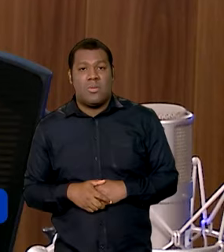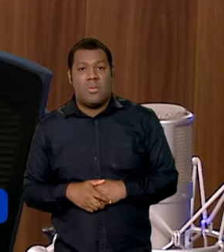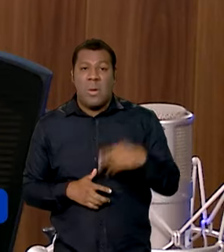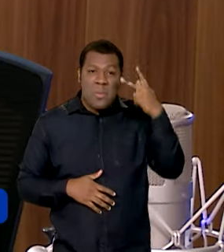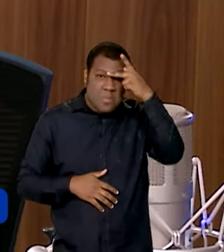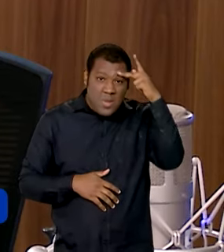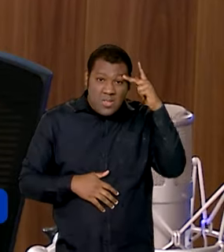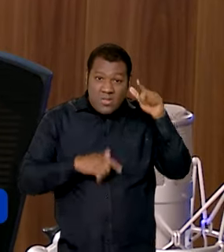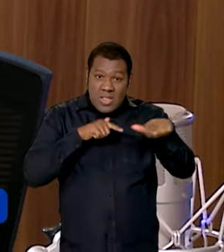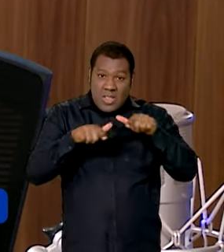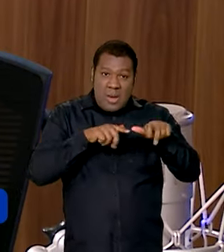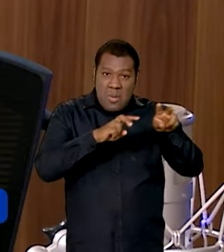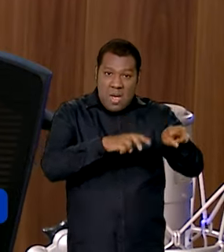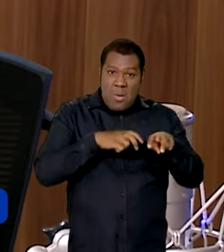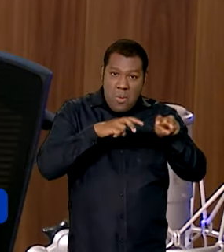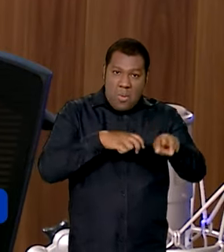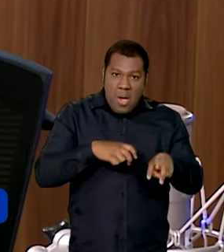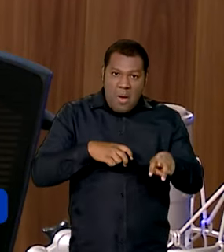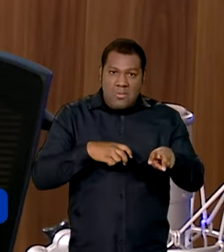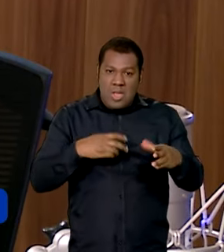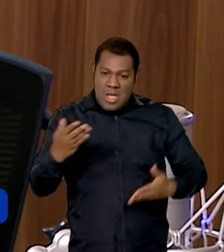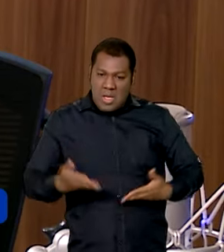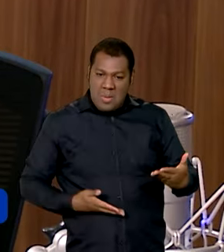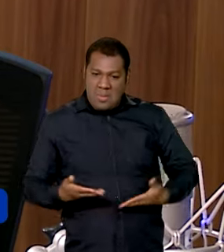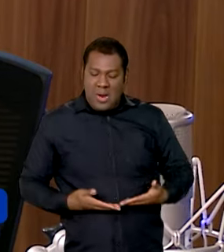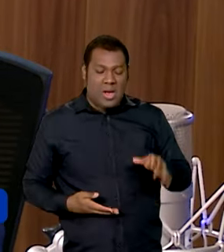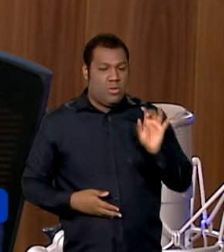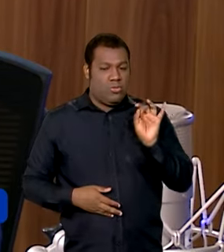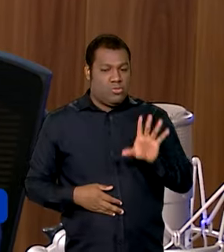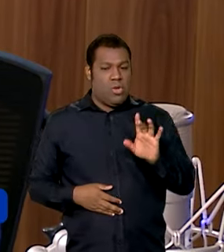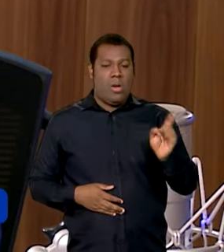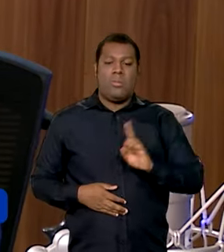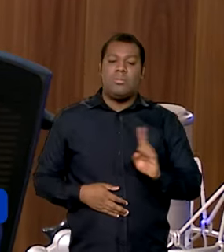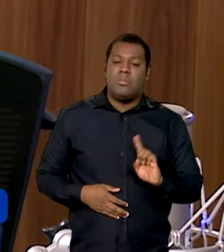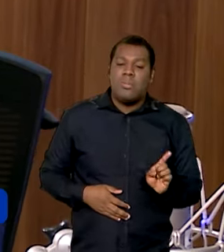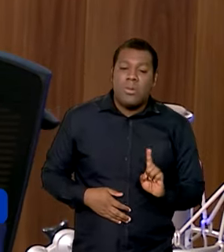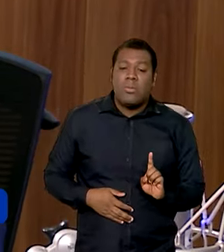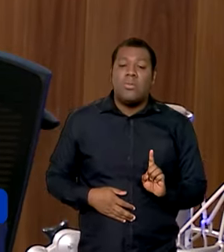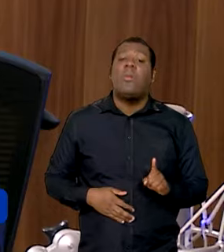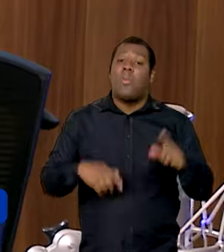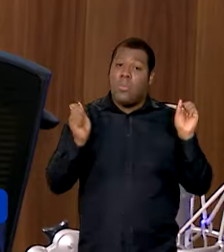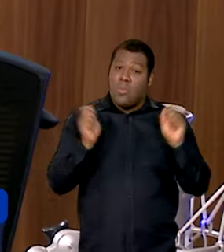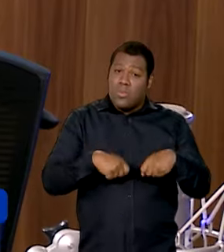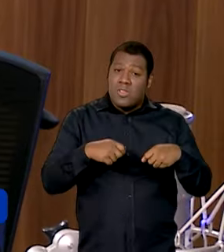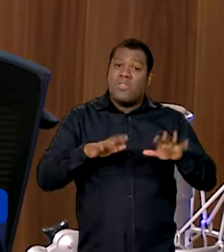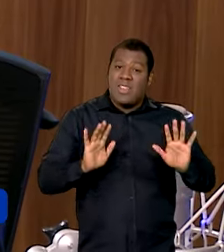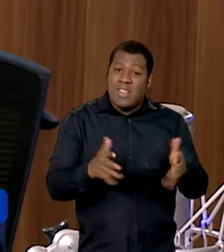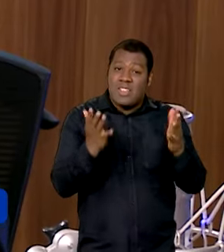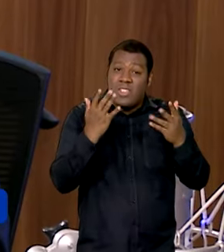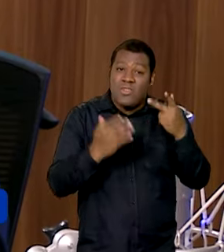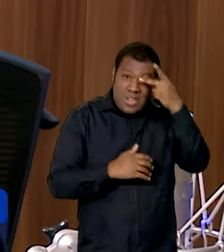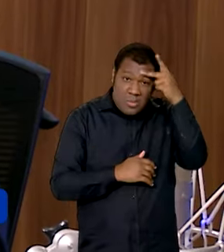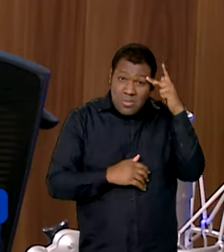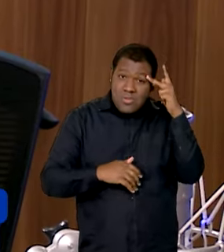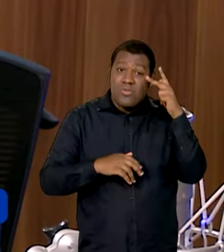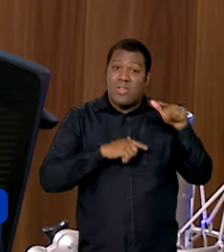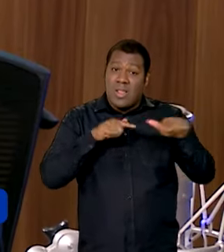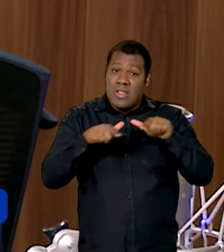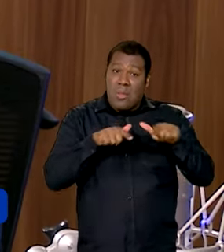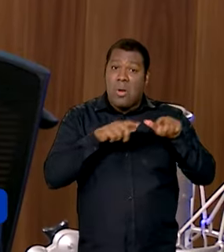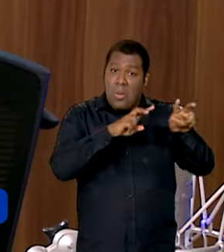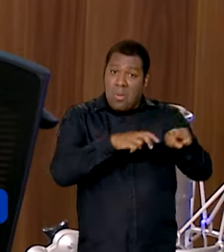né É muito bom ter o emprego mas se tem a potencialidade no negócio é muito bom ver também